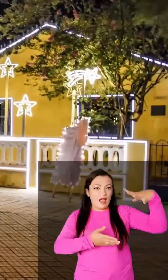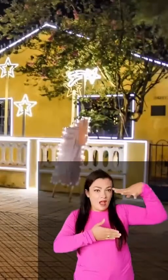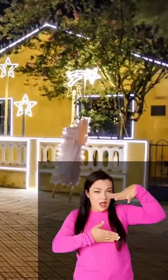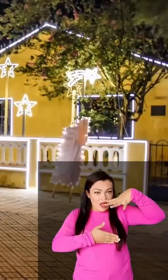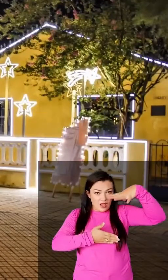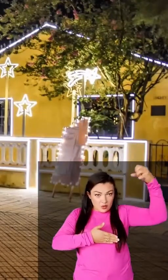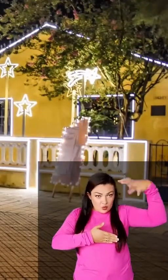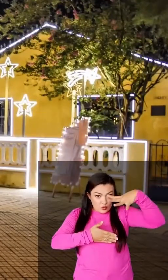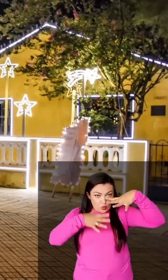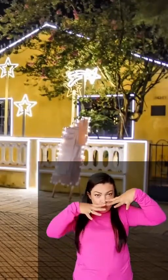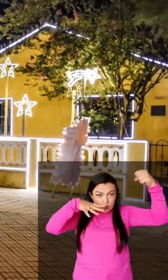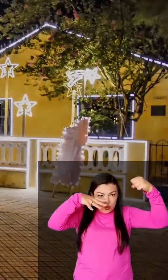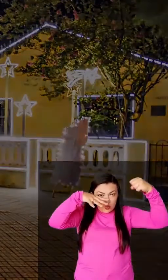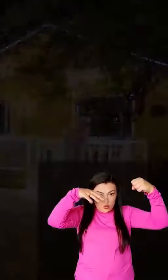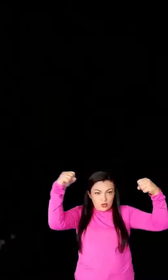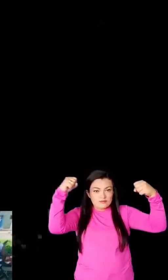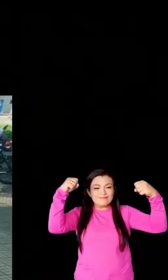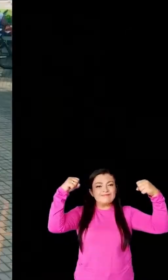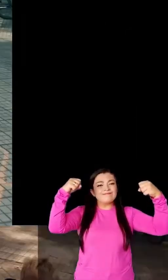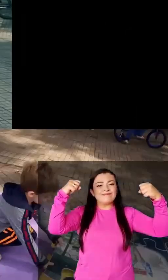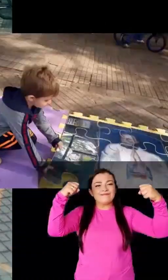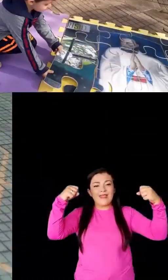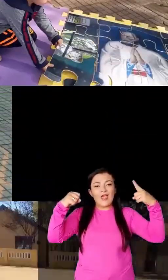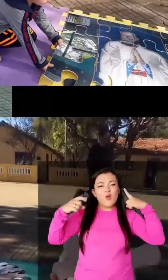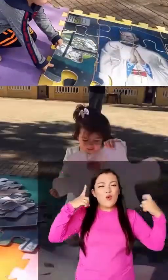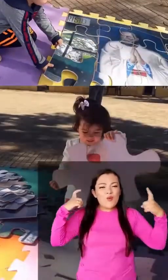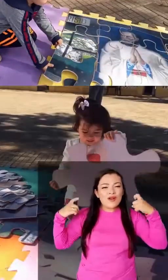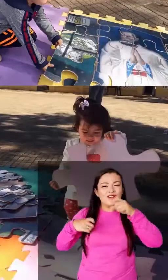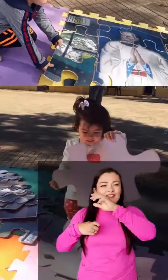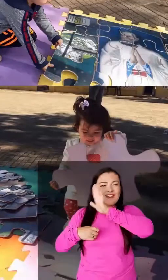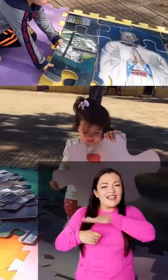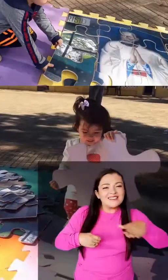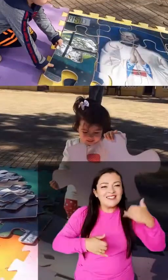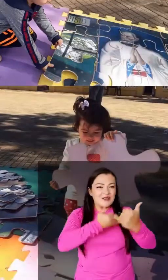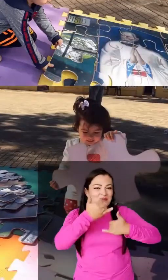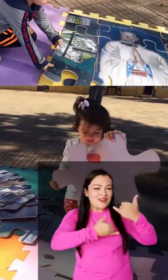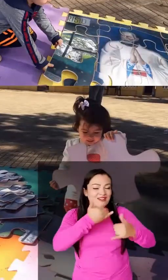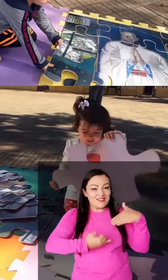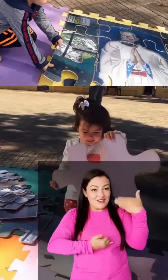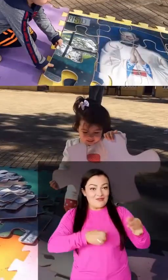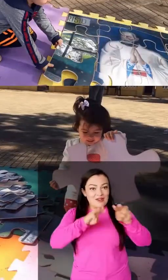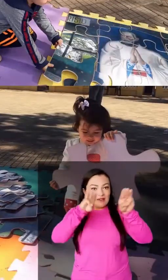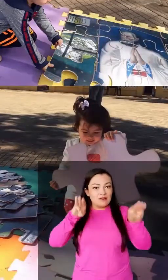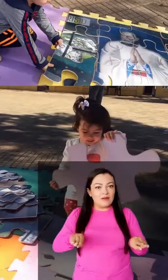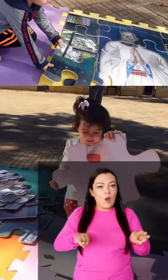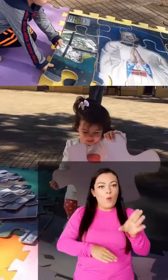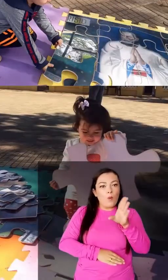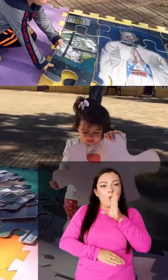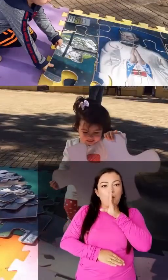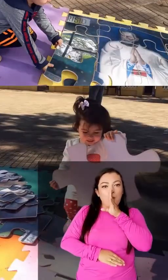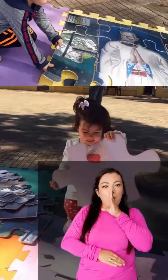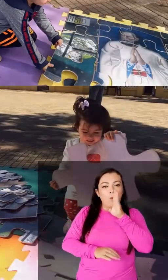As luzes foram apagadas e o barulho das crianças brincando na pracinha em frente ao museu